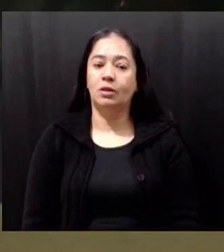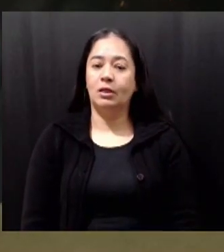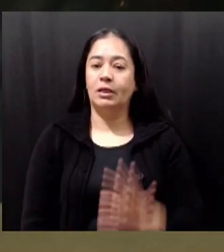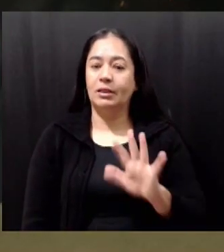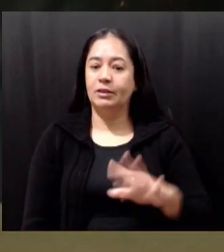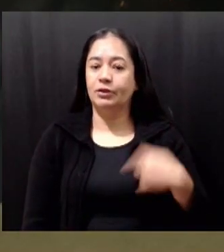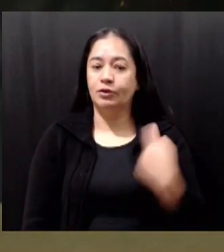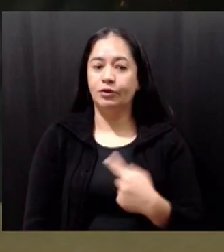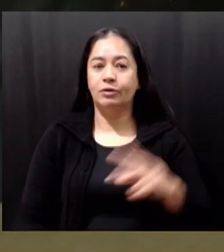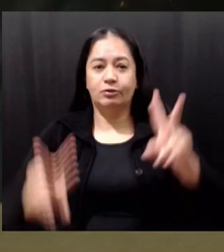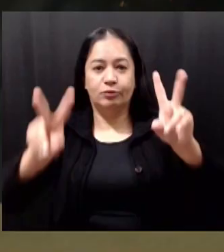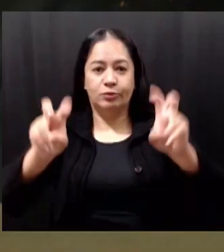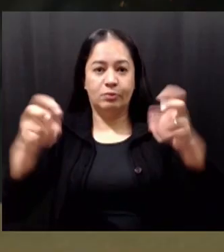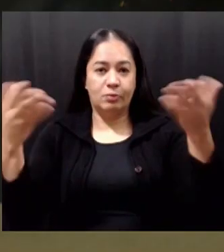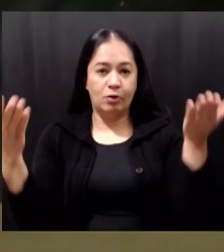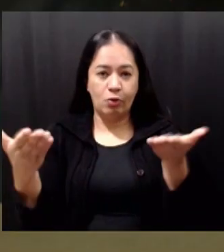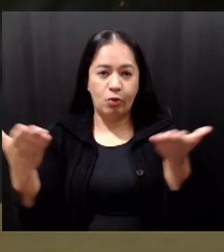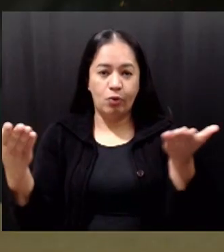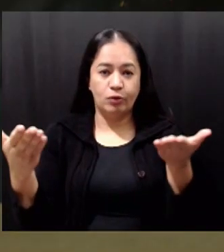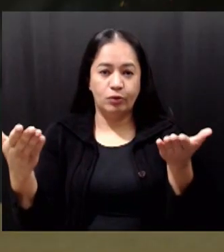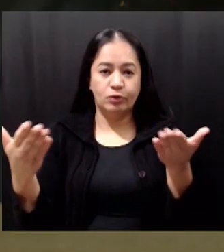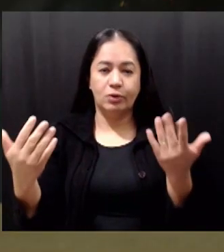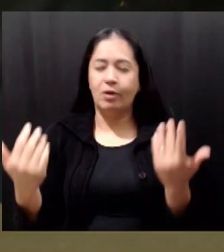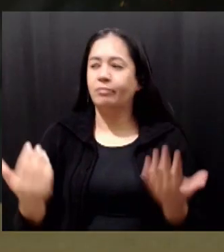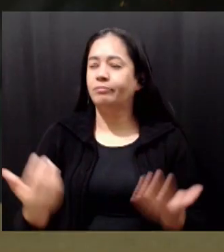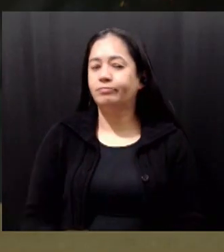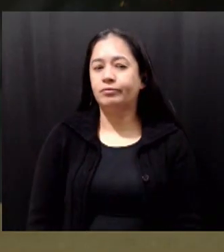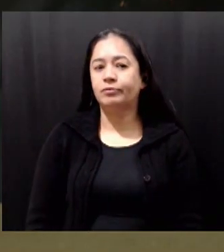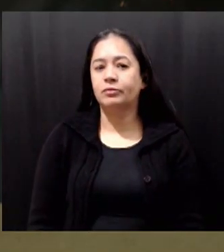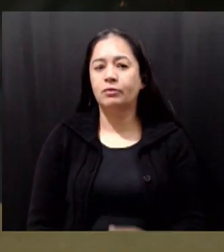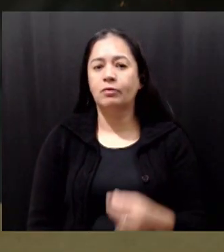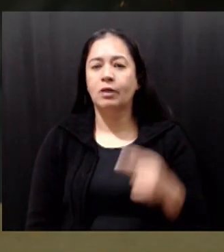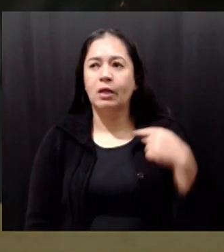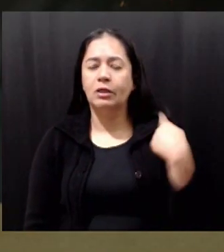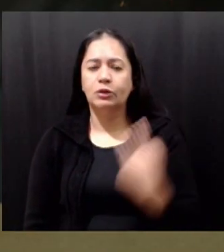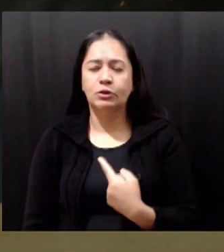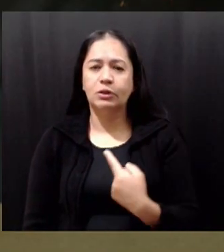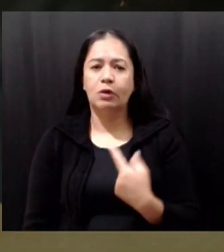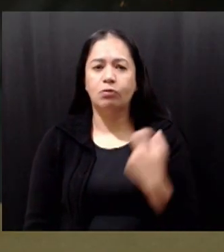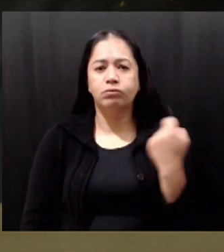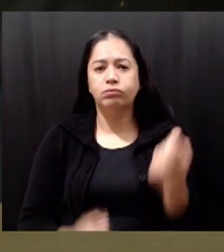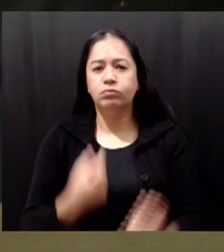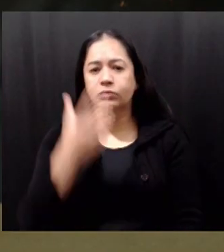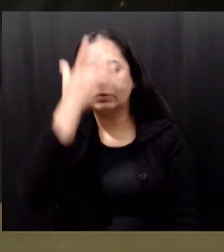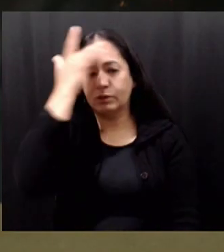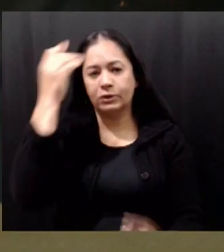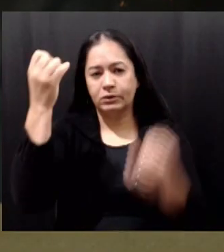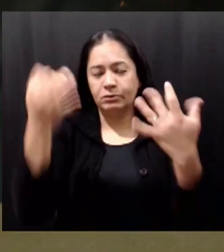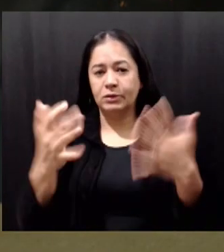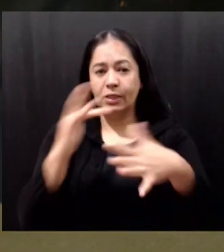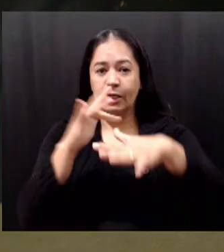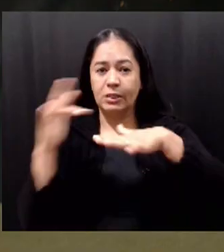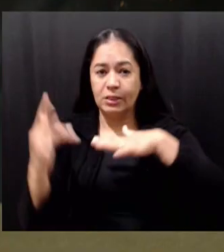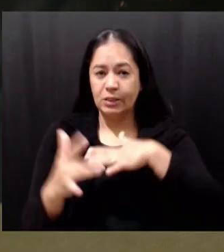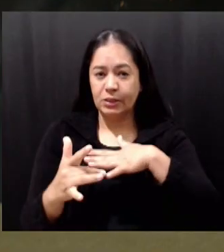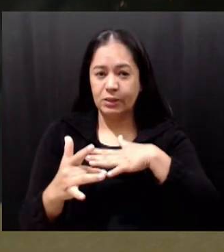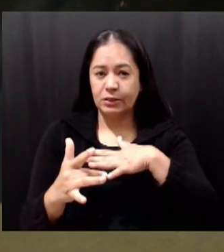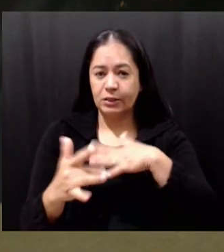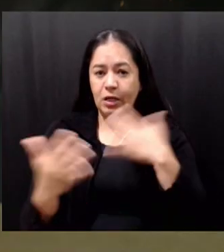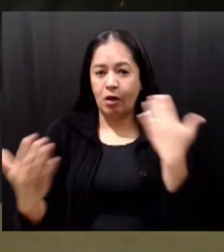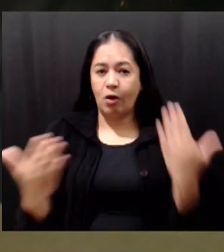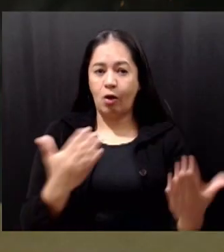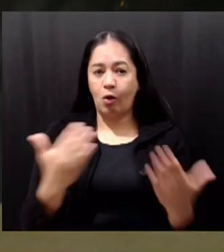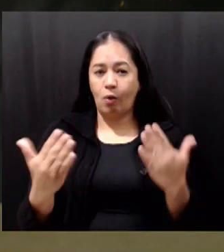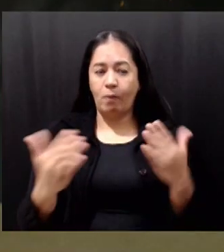doutora Carolina responde para a gente. Muitas pessoas, doutora, dizem que as redes sociais são como vitrines da vida, mas há